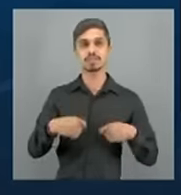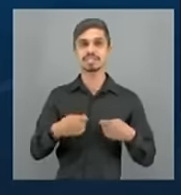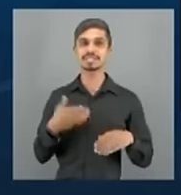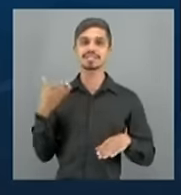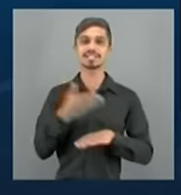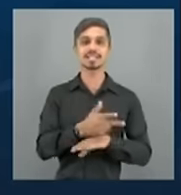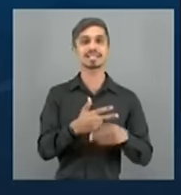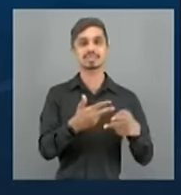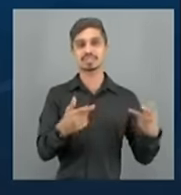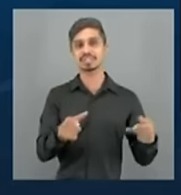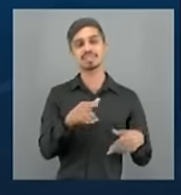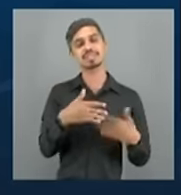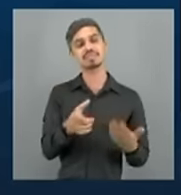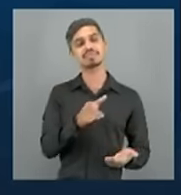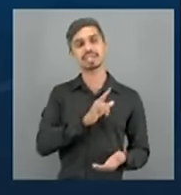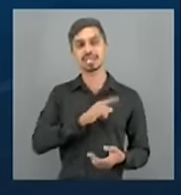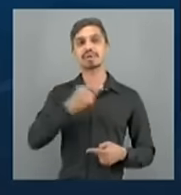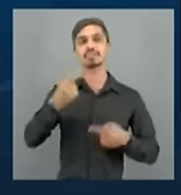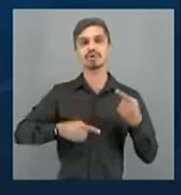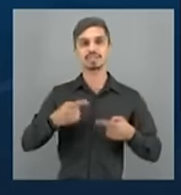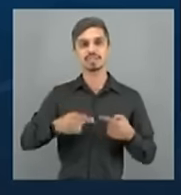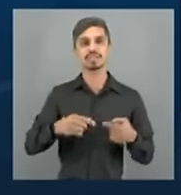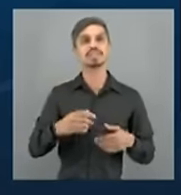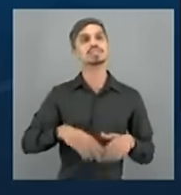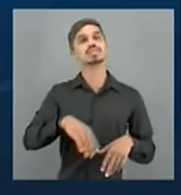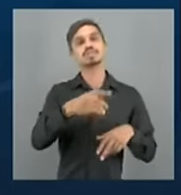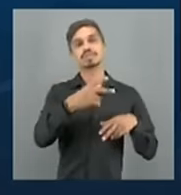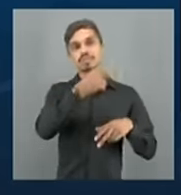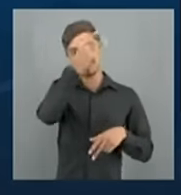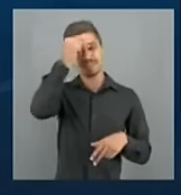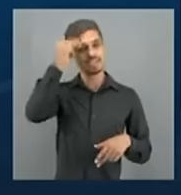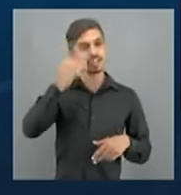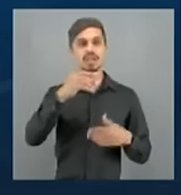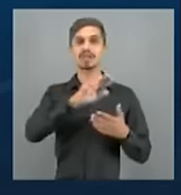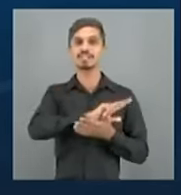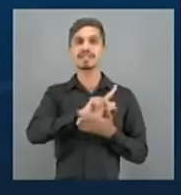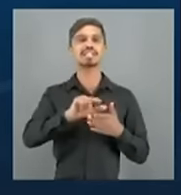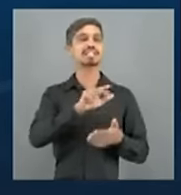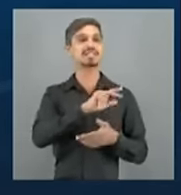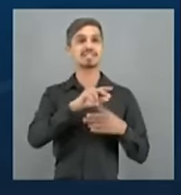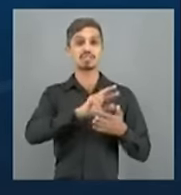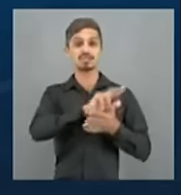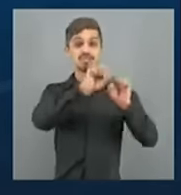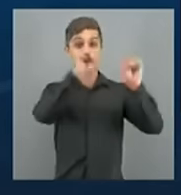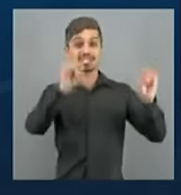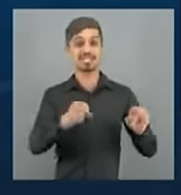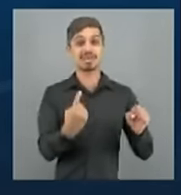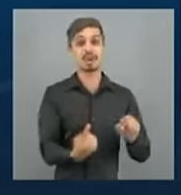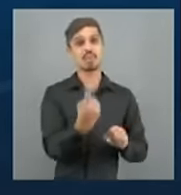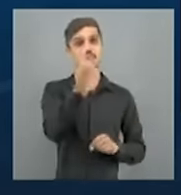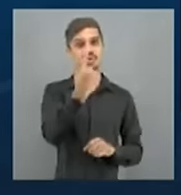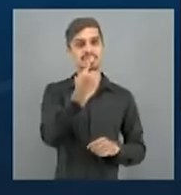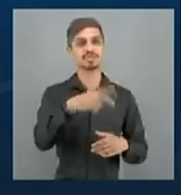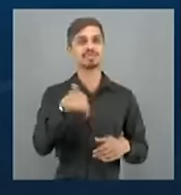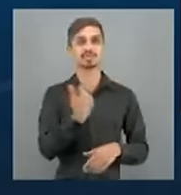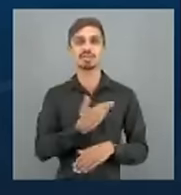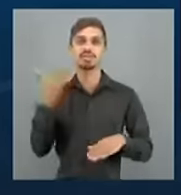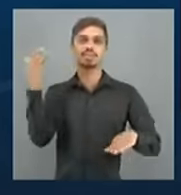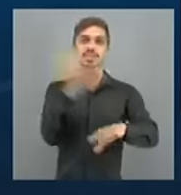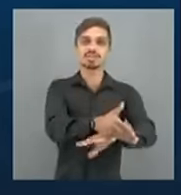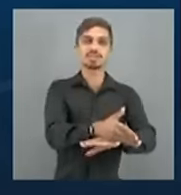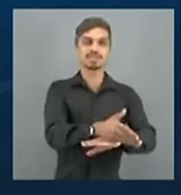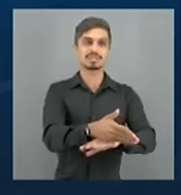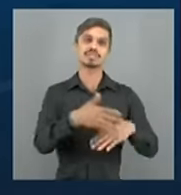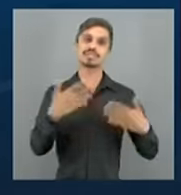nas coisas. É político, vereador, prefeito, a gente precisa. Eu quero que você entenda que o sistema ele é único, cara. E pra entrar precisa de